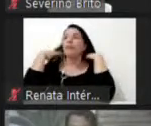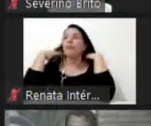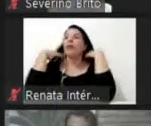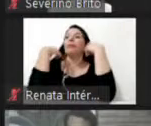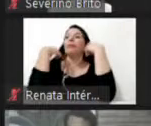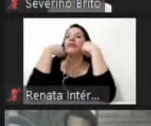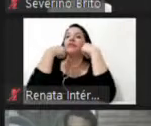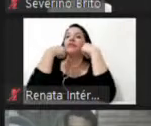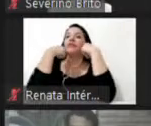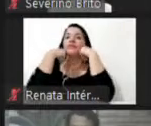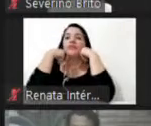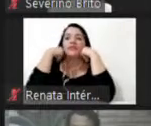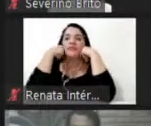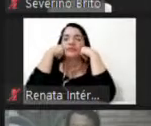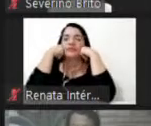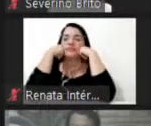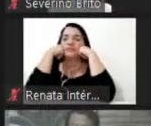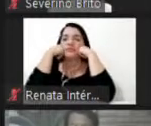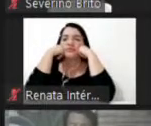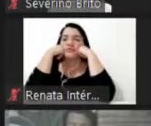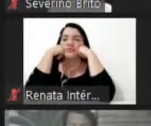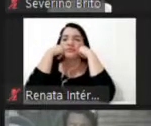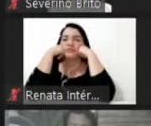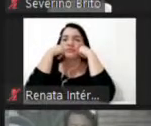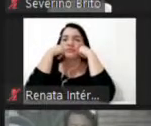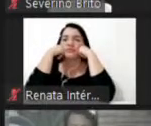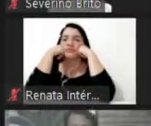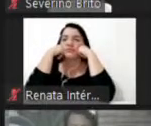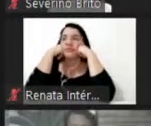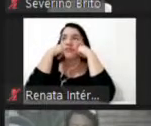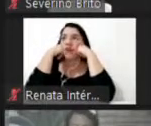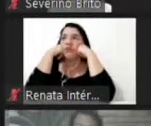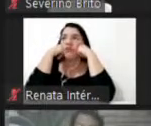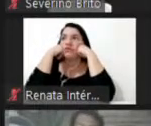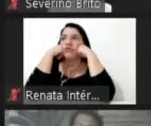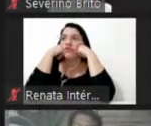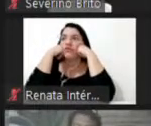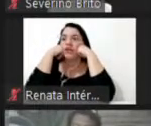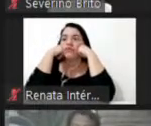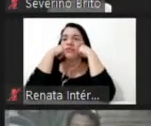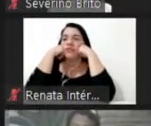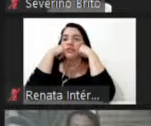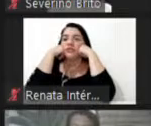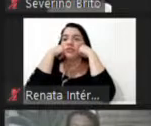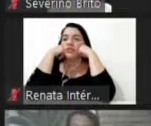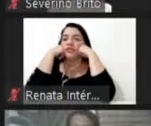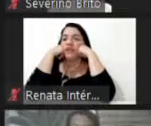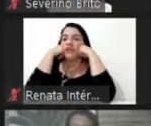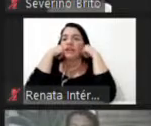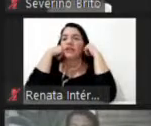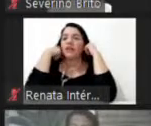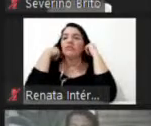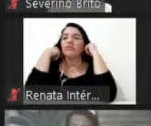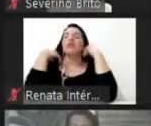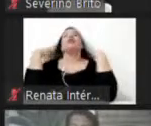Vieira Lemos já foi, tá, repetiu aqui, Pastor Lúcio Casa Santa,